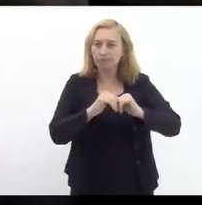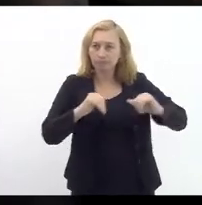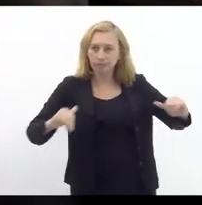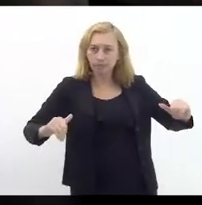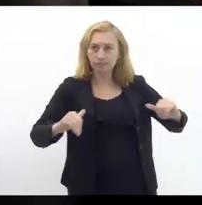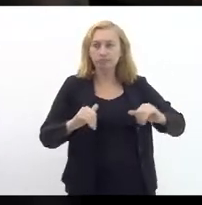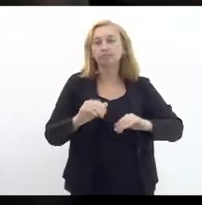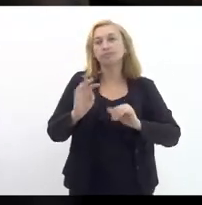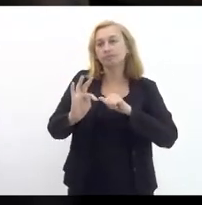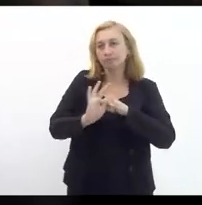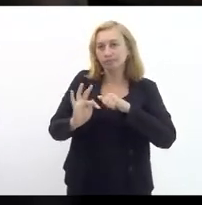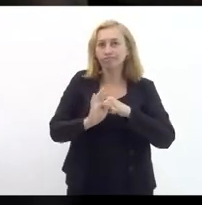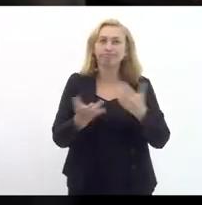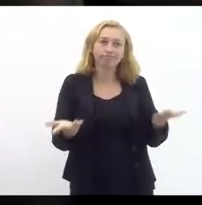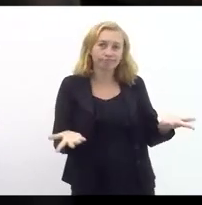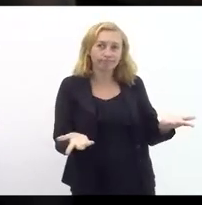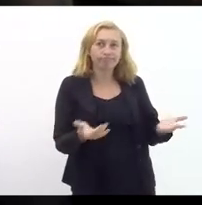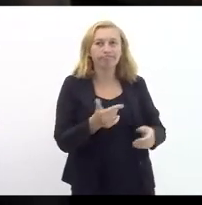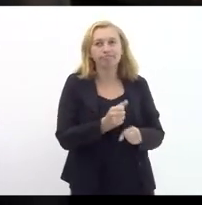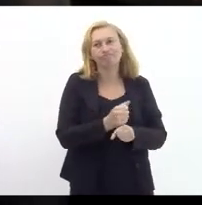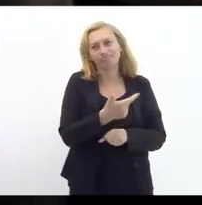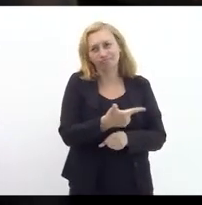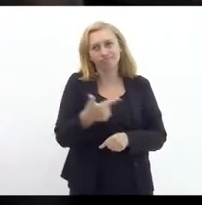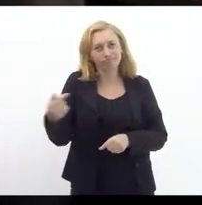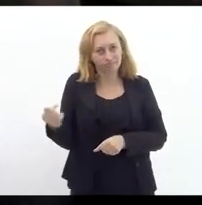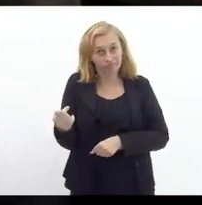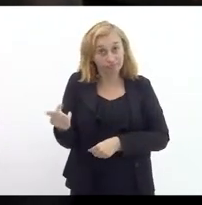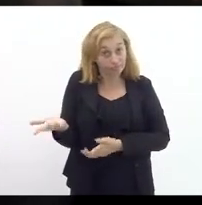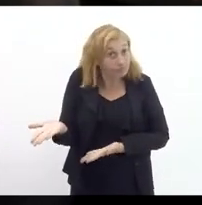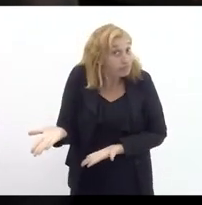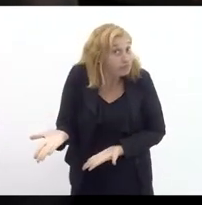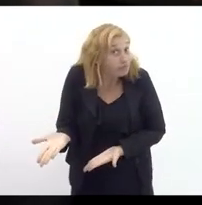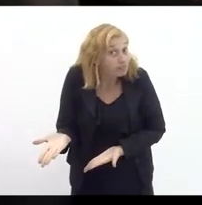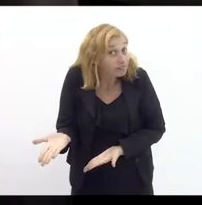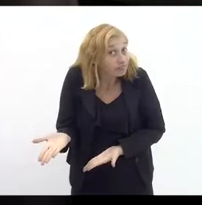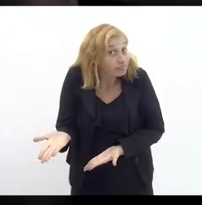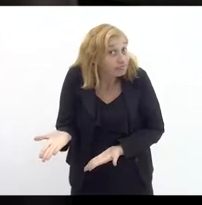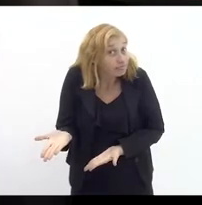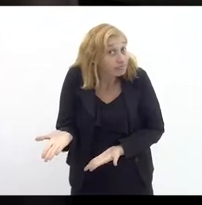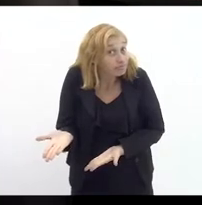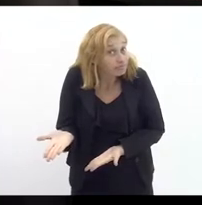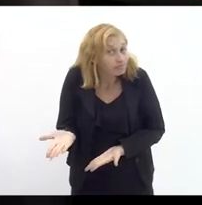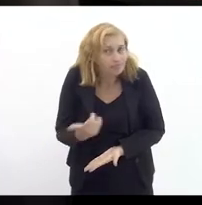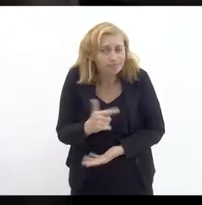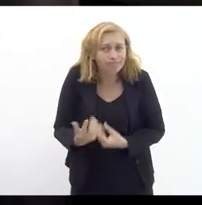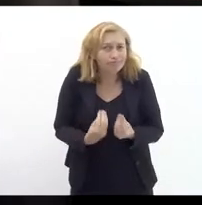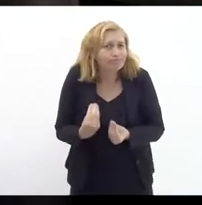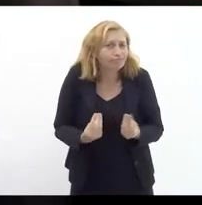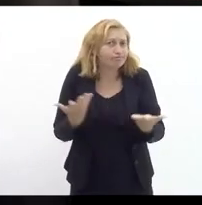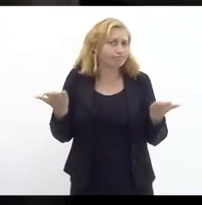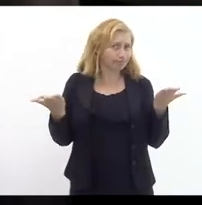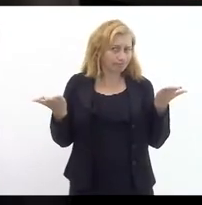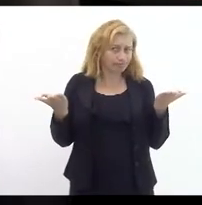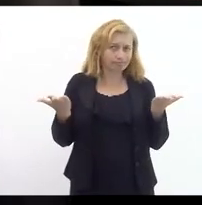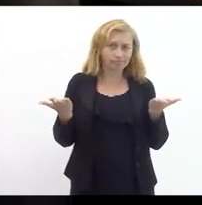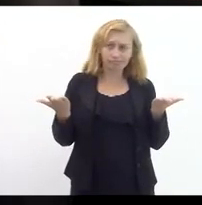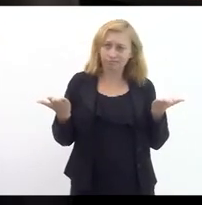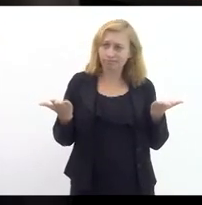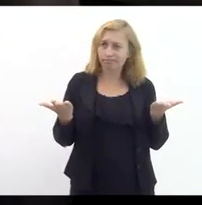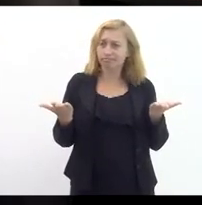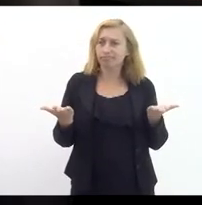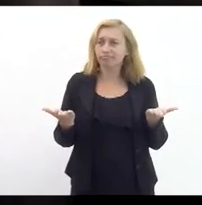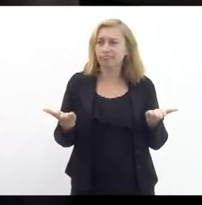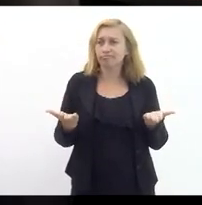técnicos. Isso é proposital, né? Até 2017, isso é proposital. Não existe lógica nessa cronologia do tempo. Não existe